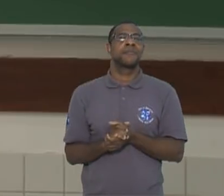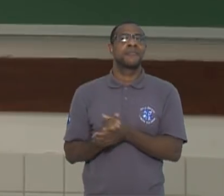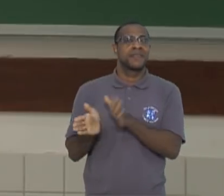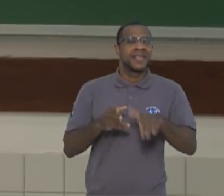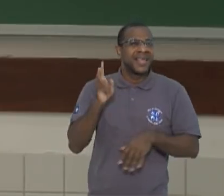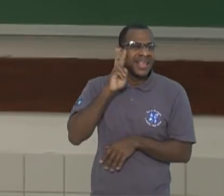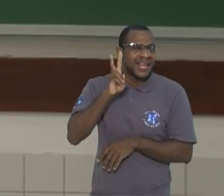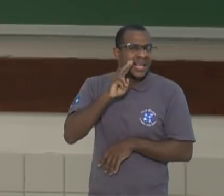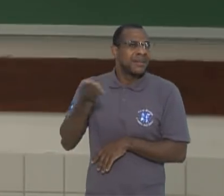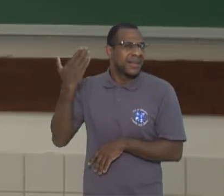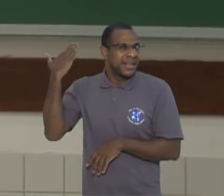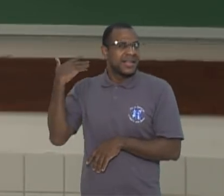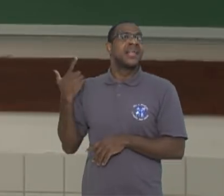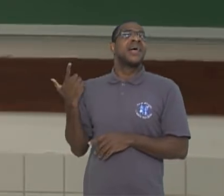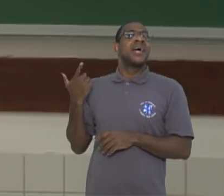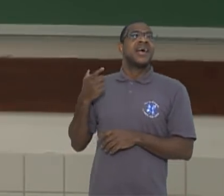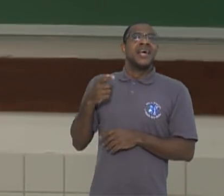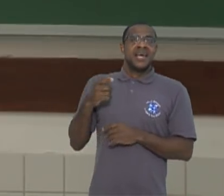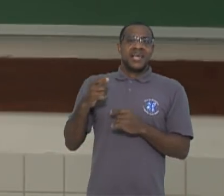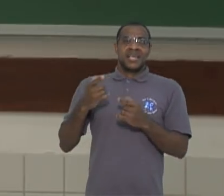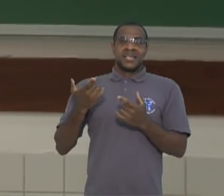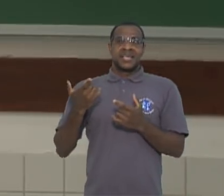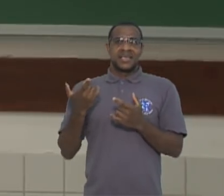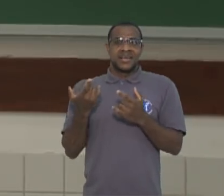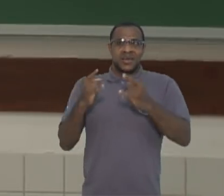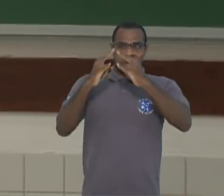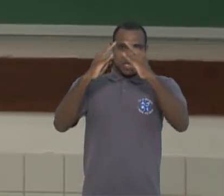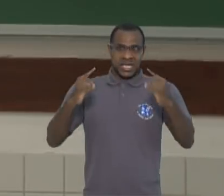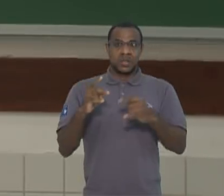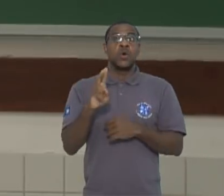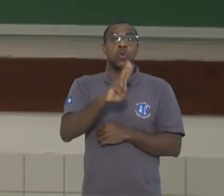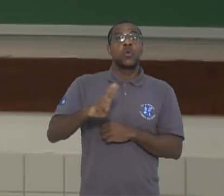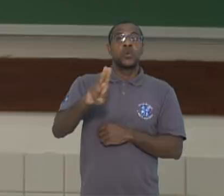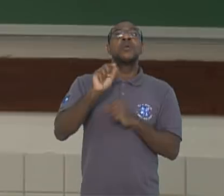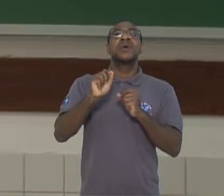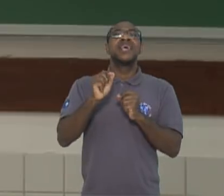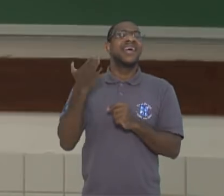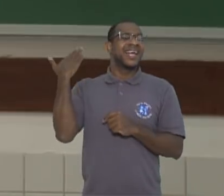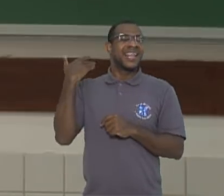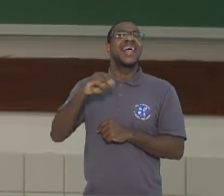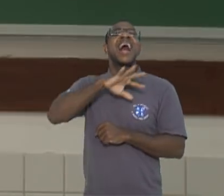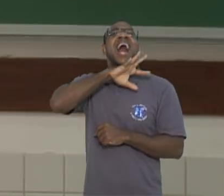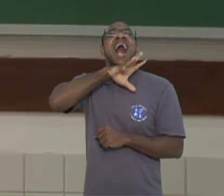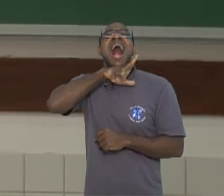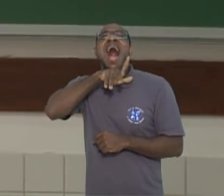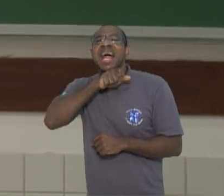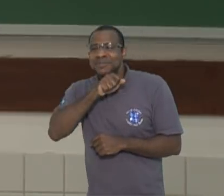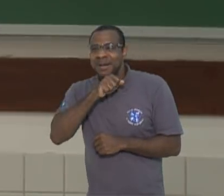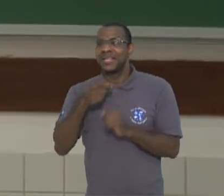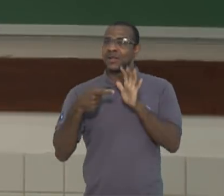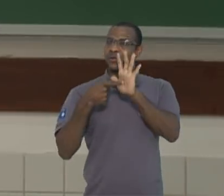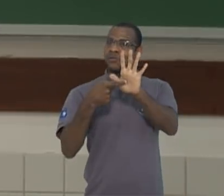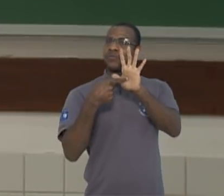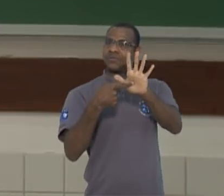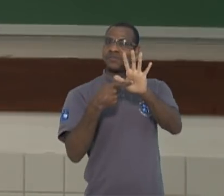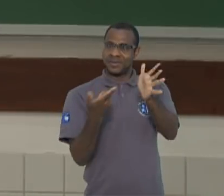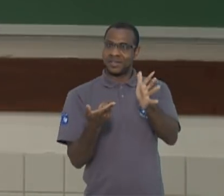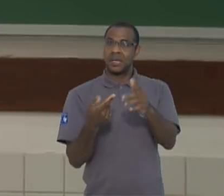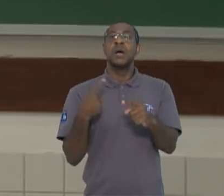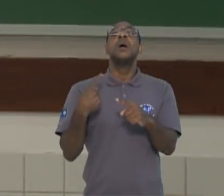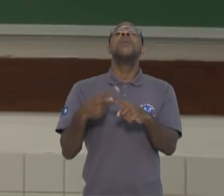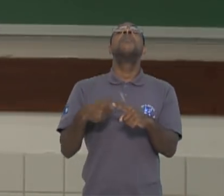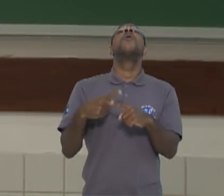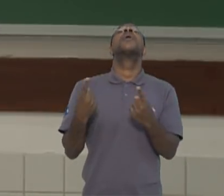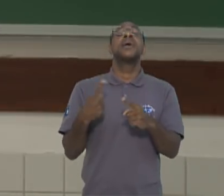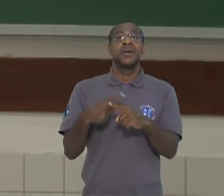eles usavam os animais? Hoje em dia não pode usar animais nas apresentações. Por quê? Por causa de direitos,